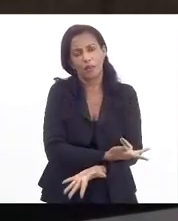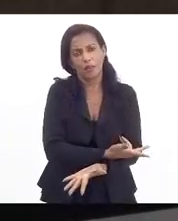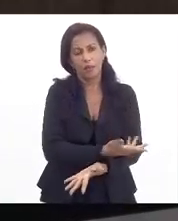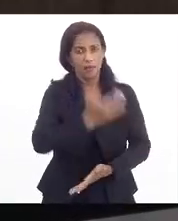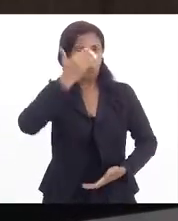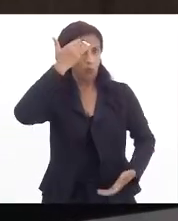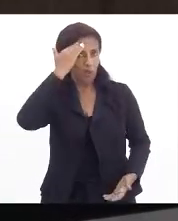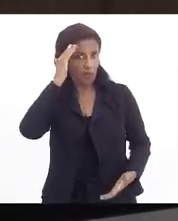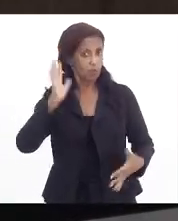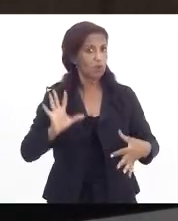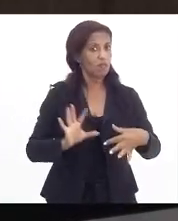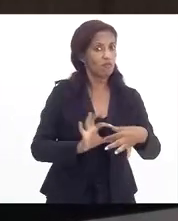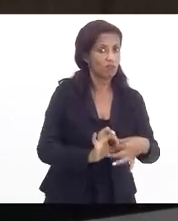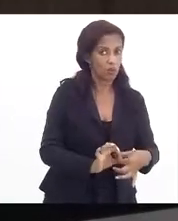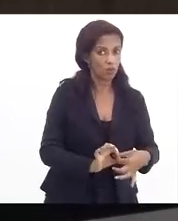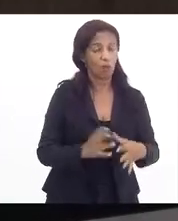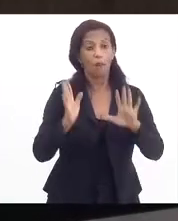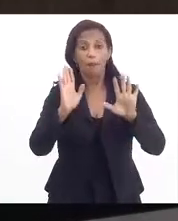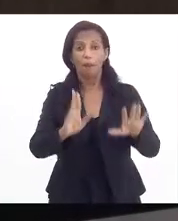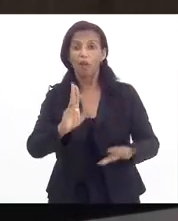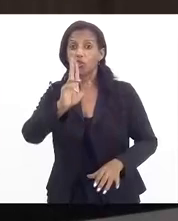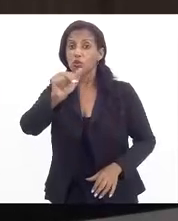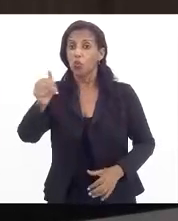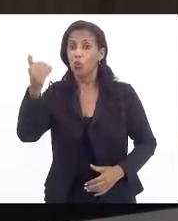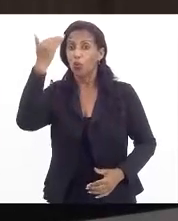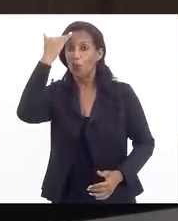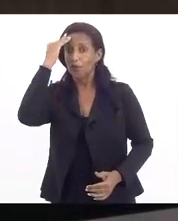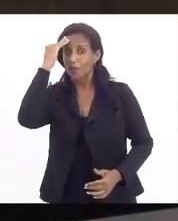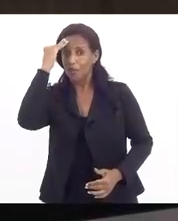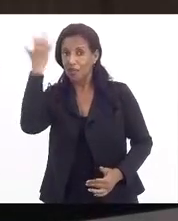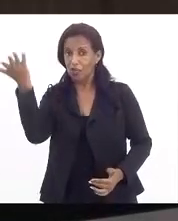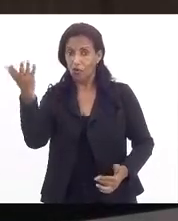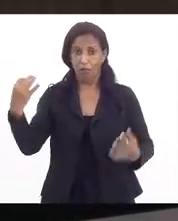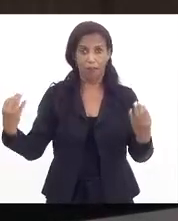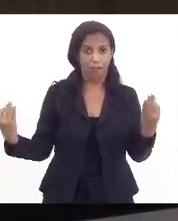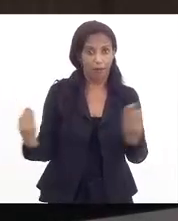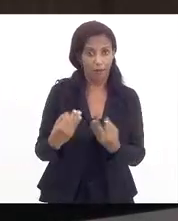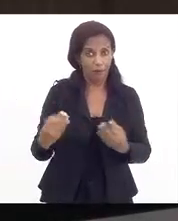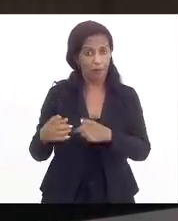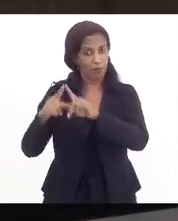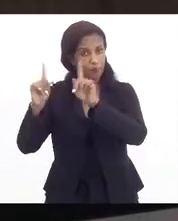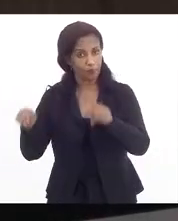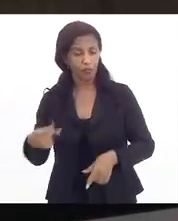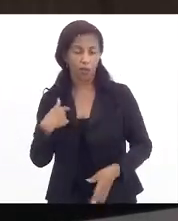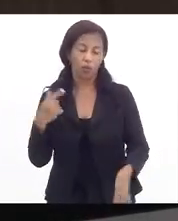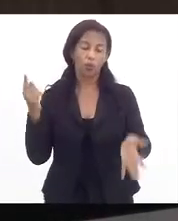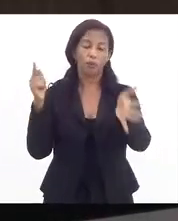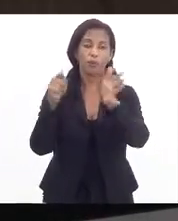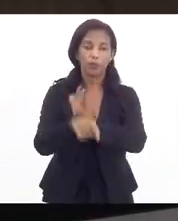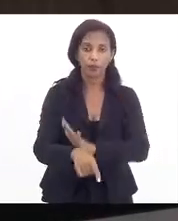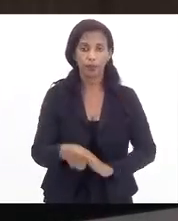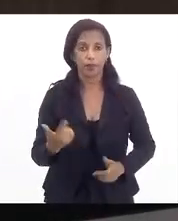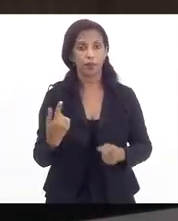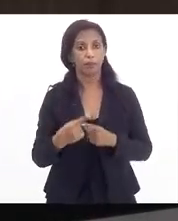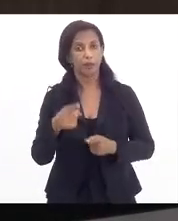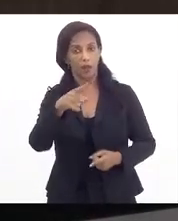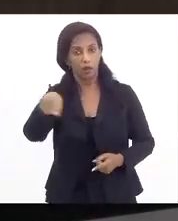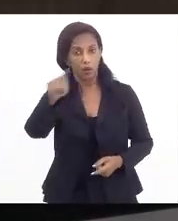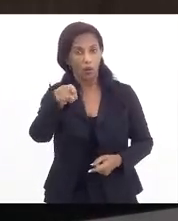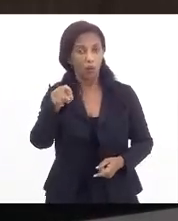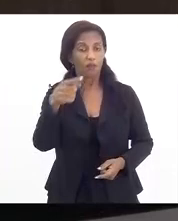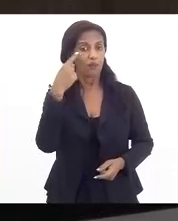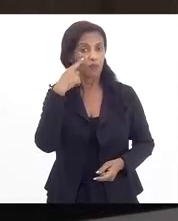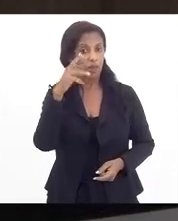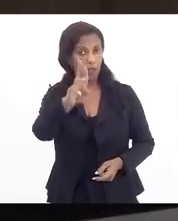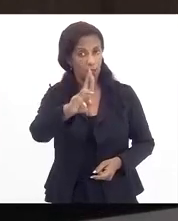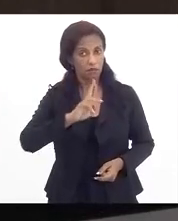que não entendo que tenho vínculo mas como nunca o entendimento é o mais benéfico para o servidor eu tô fazendo essa ponderação aqui para ouvir o